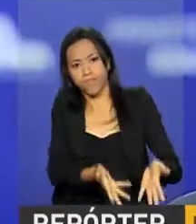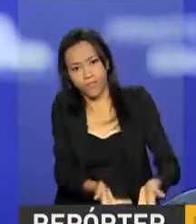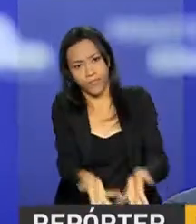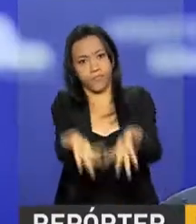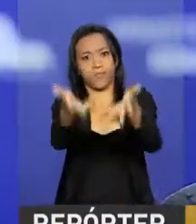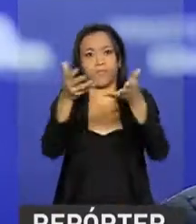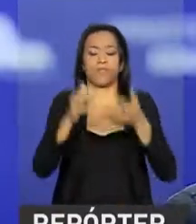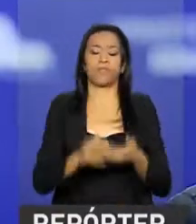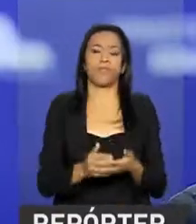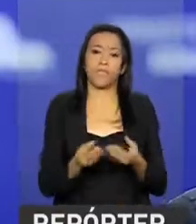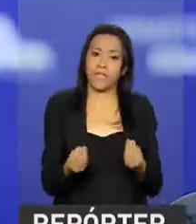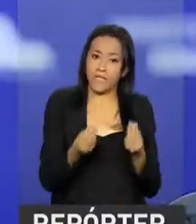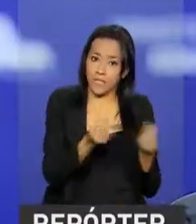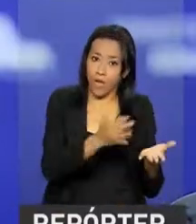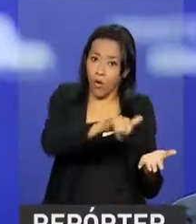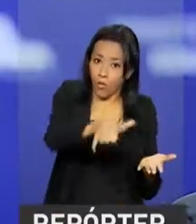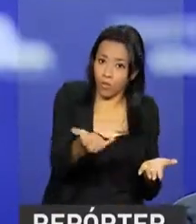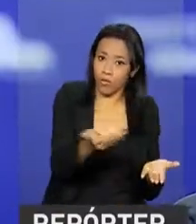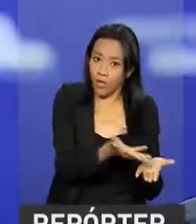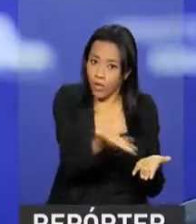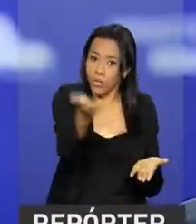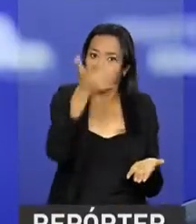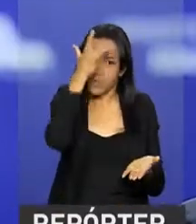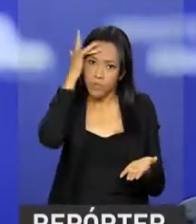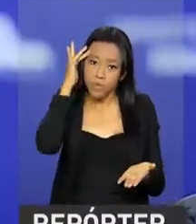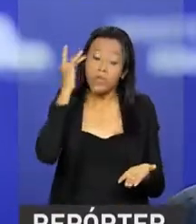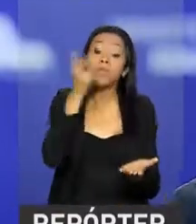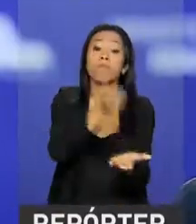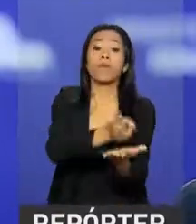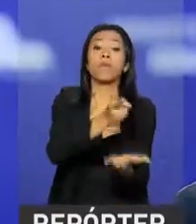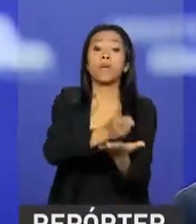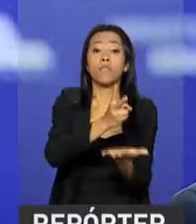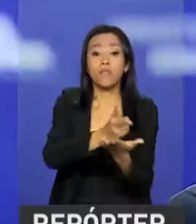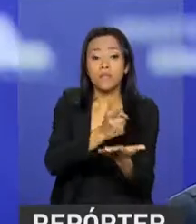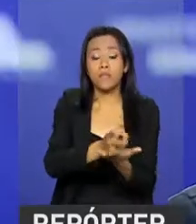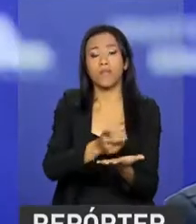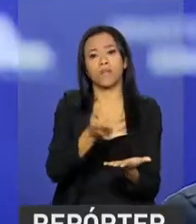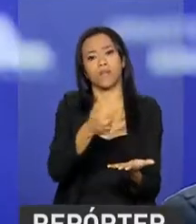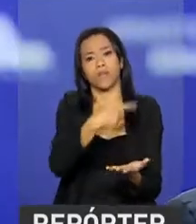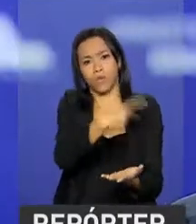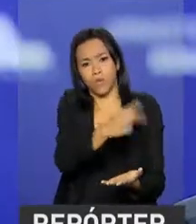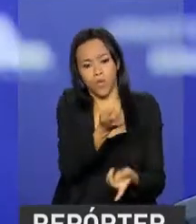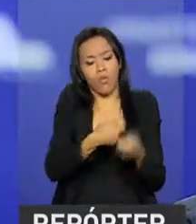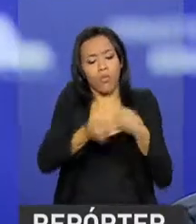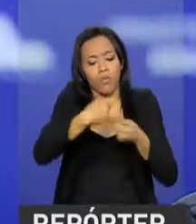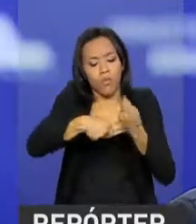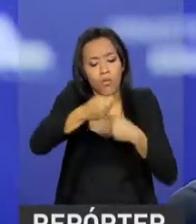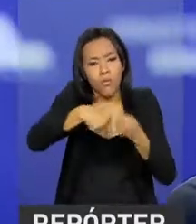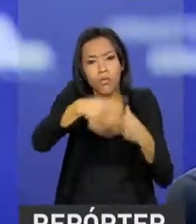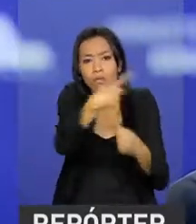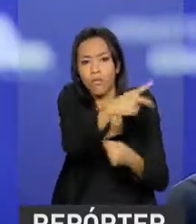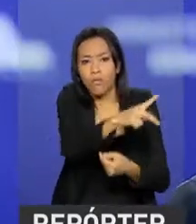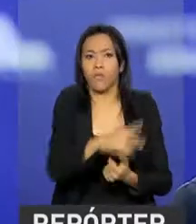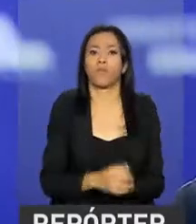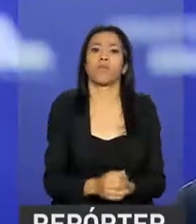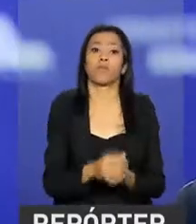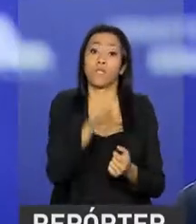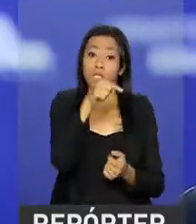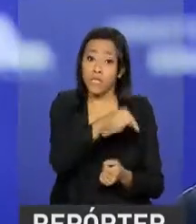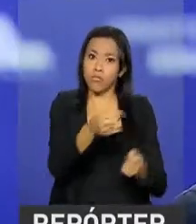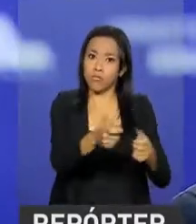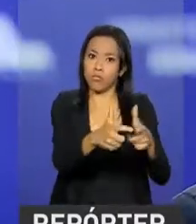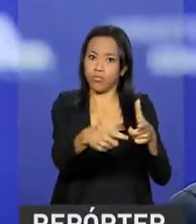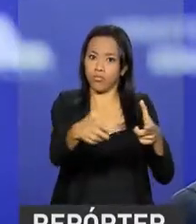mas firmes mais robustas de permanência e de inserção no mercado além do que isso se multiplica